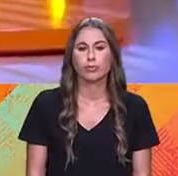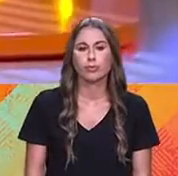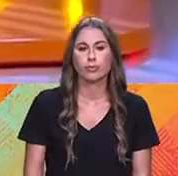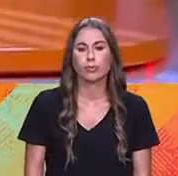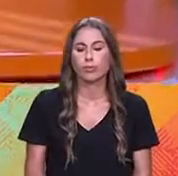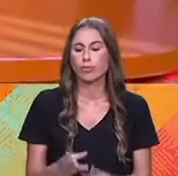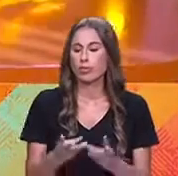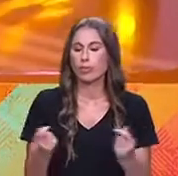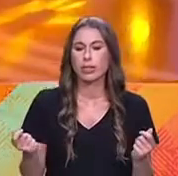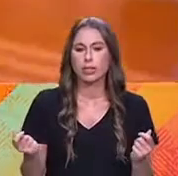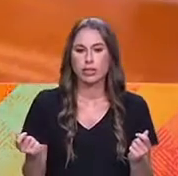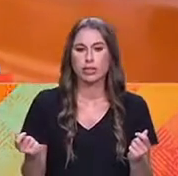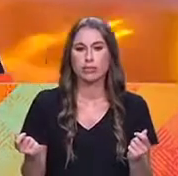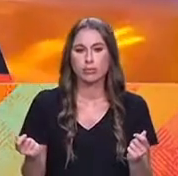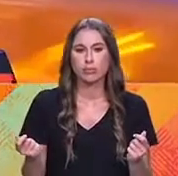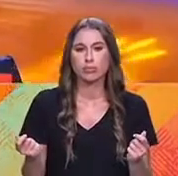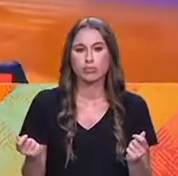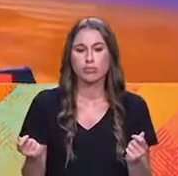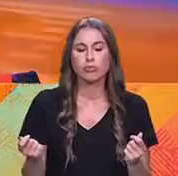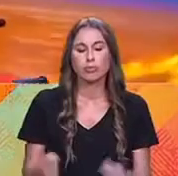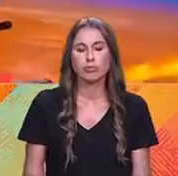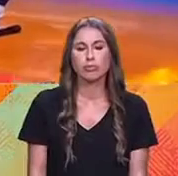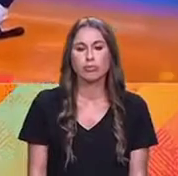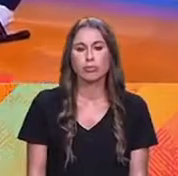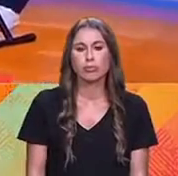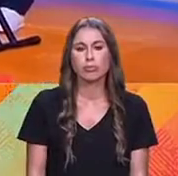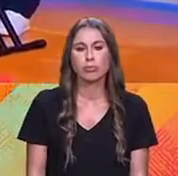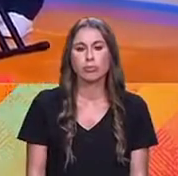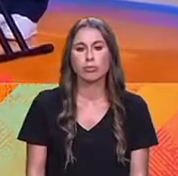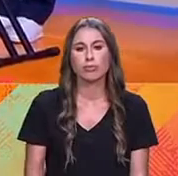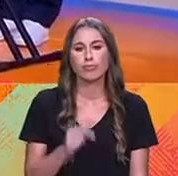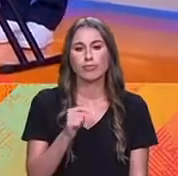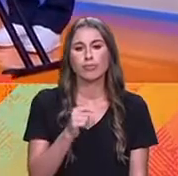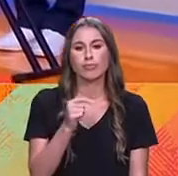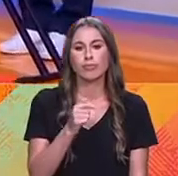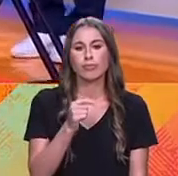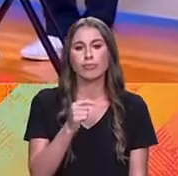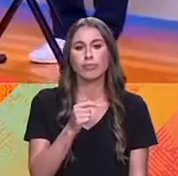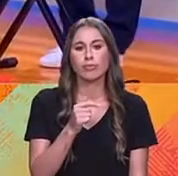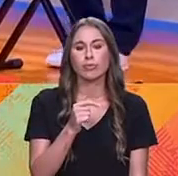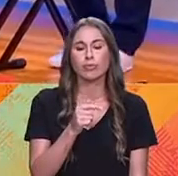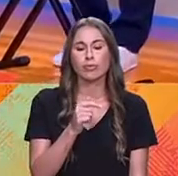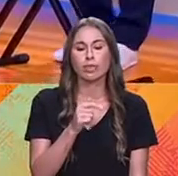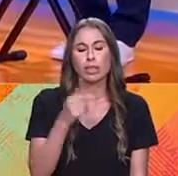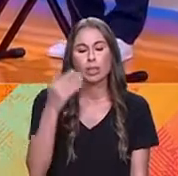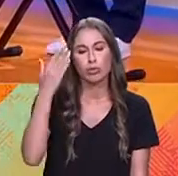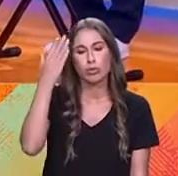Desapareci, nem me despedi daquela madrugada.